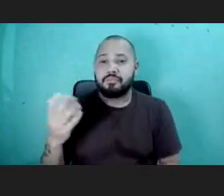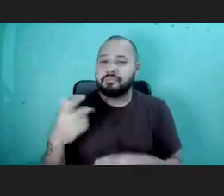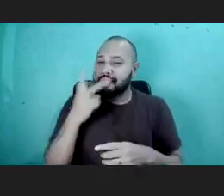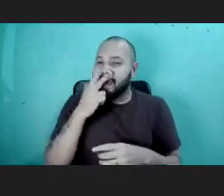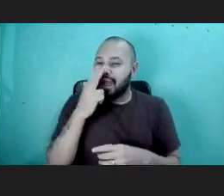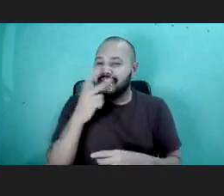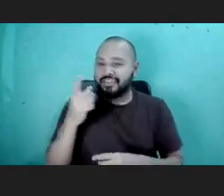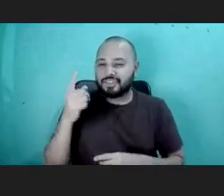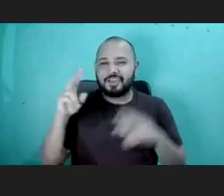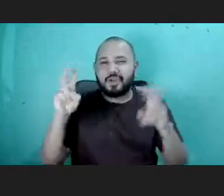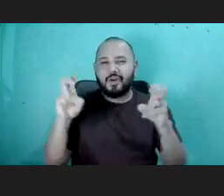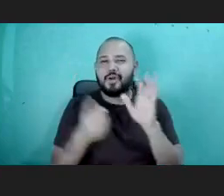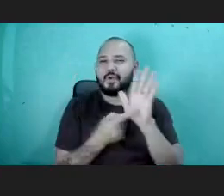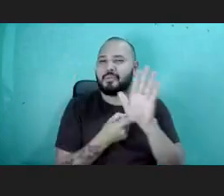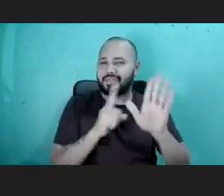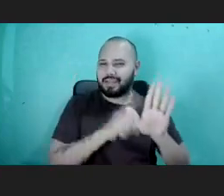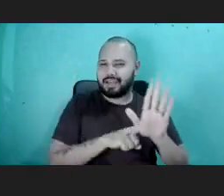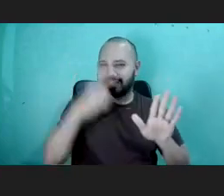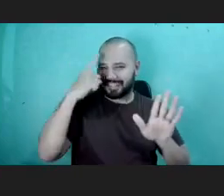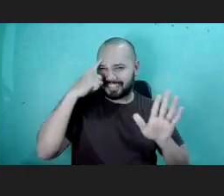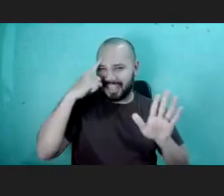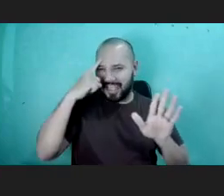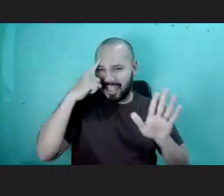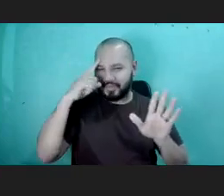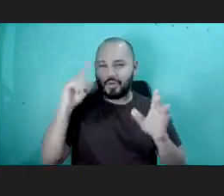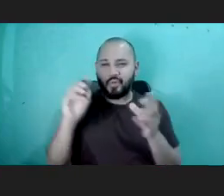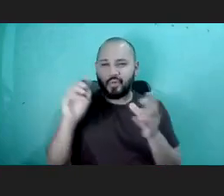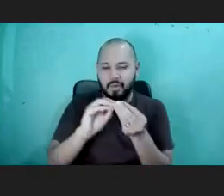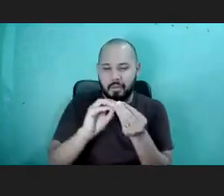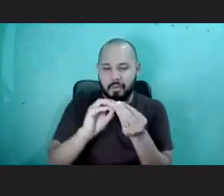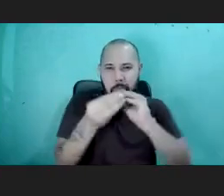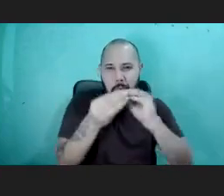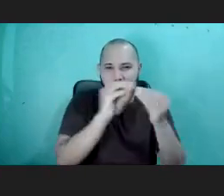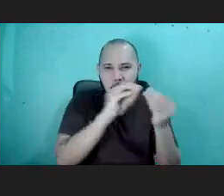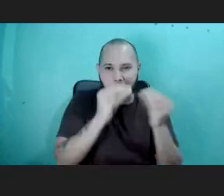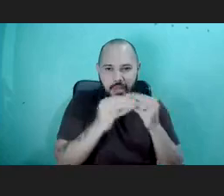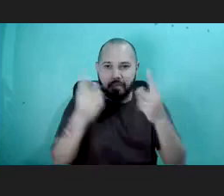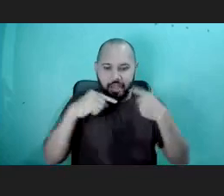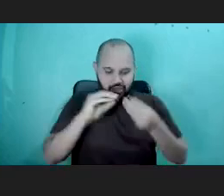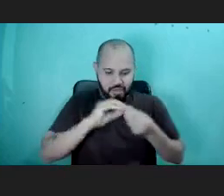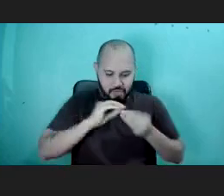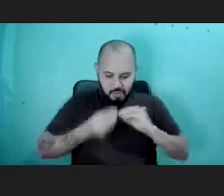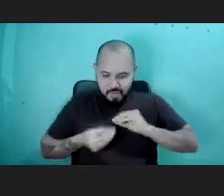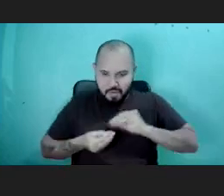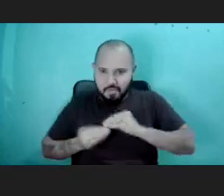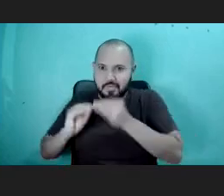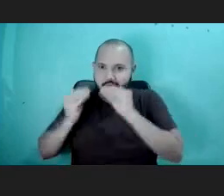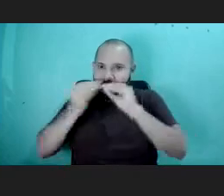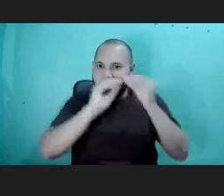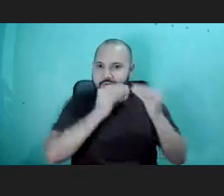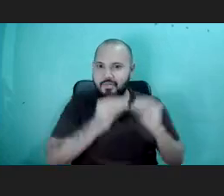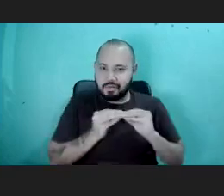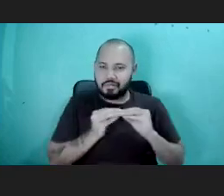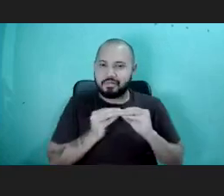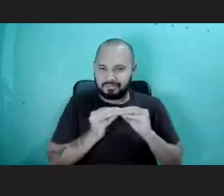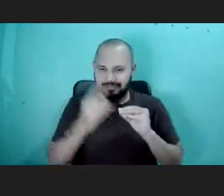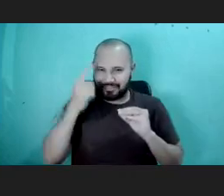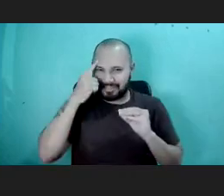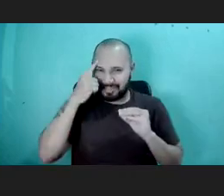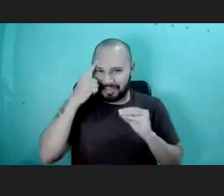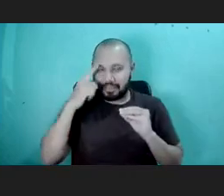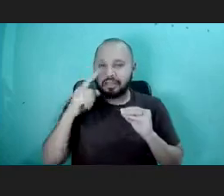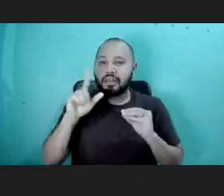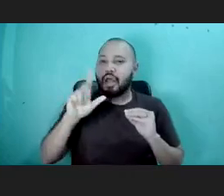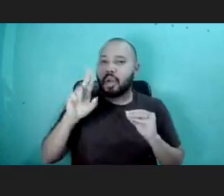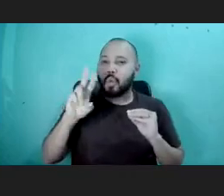pecinhas, né? Como se a gente fosse um mosaico, é como se essa experiência do luto fosse como